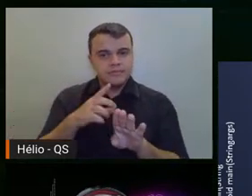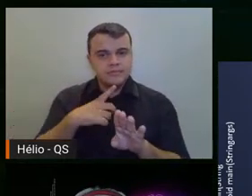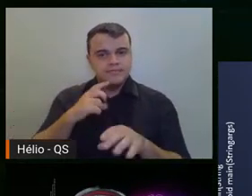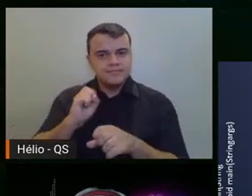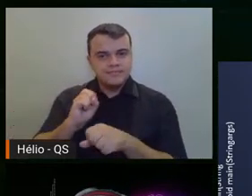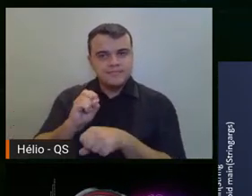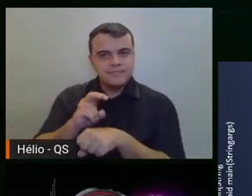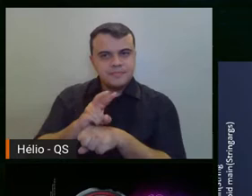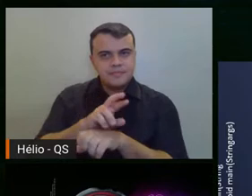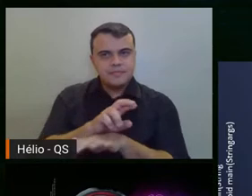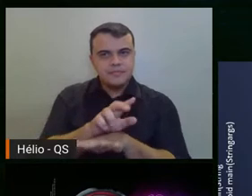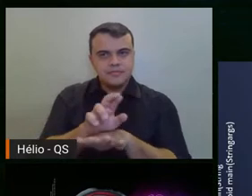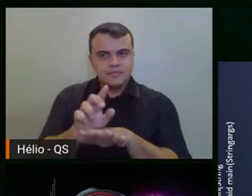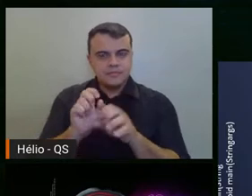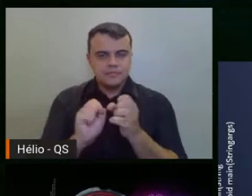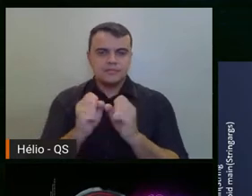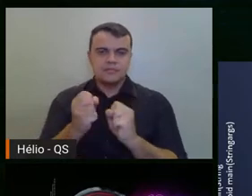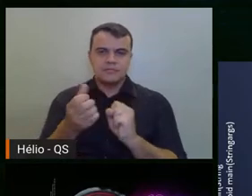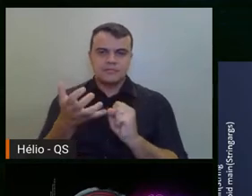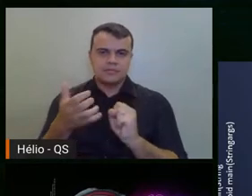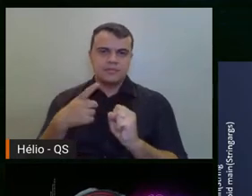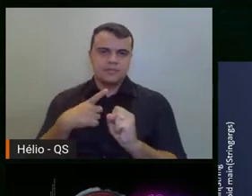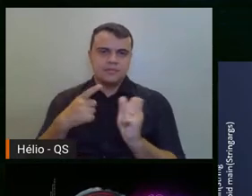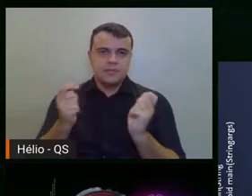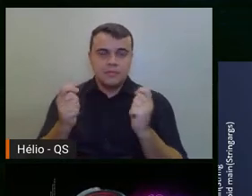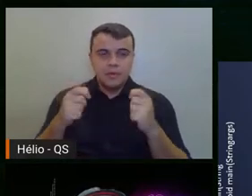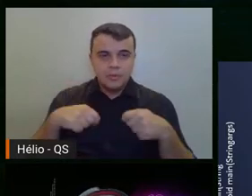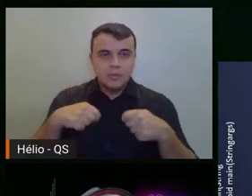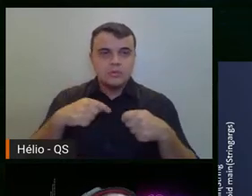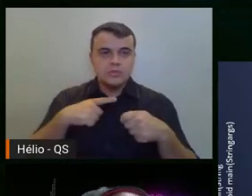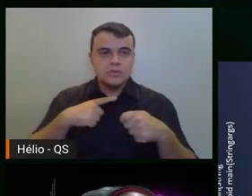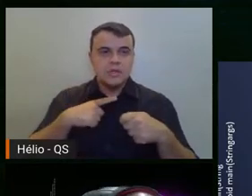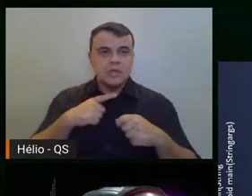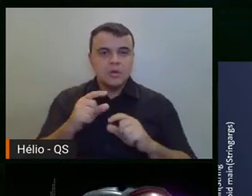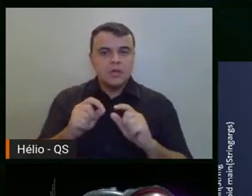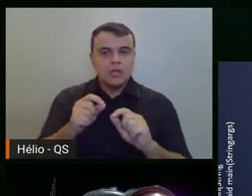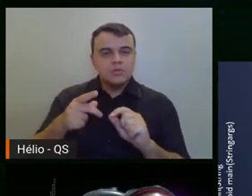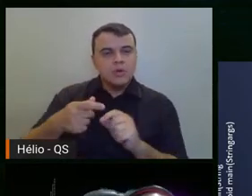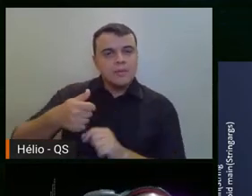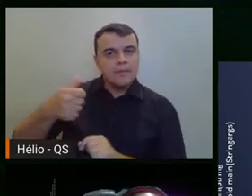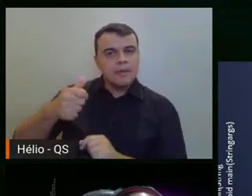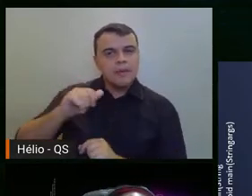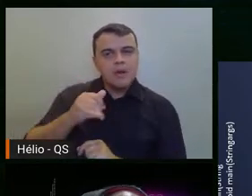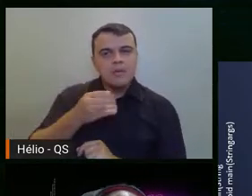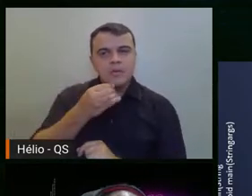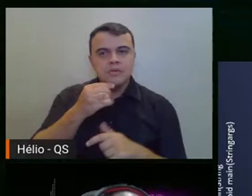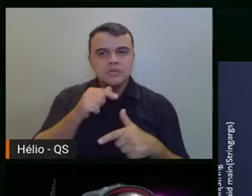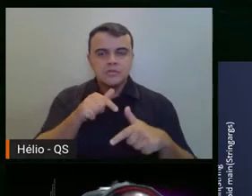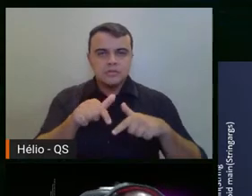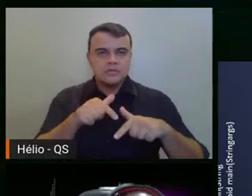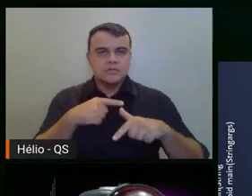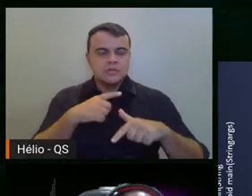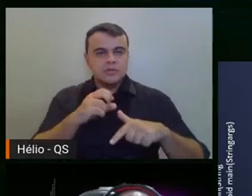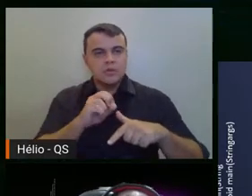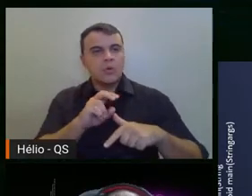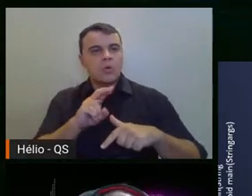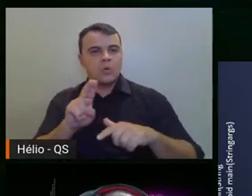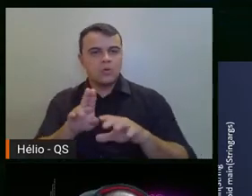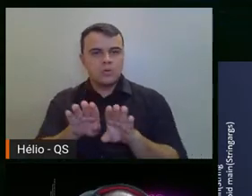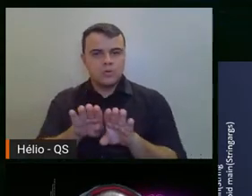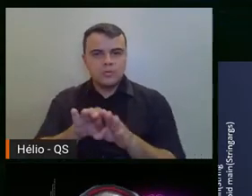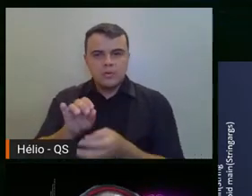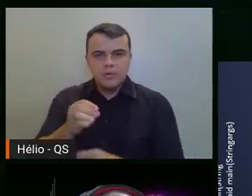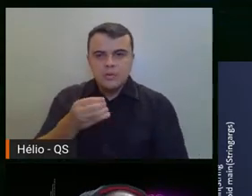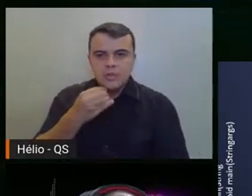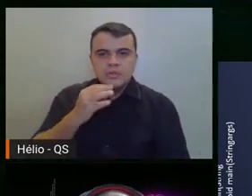vagas ali da empresa que tá patrocinando que pode se aí a sua primeira oportunidade no mercado de trabalho ou então a uma oportunidade